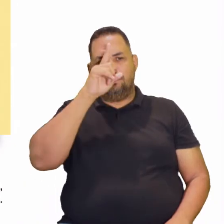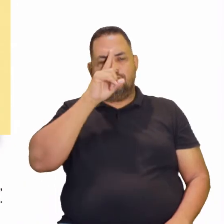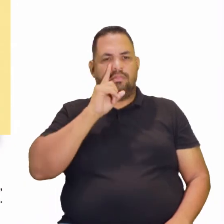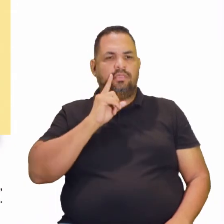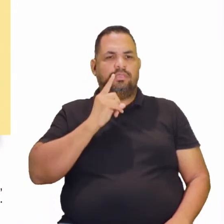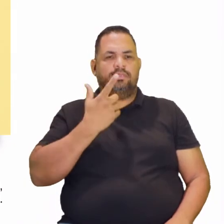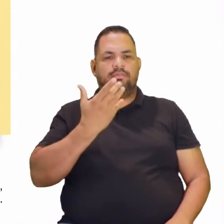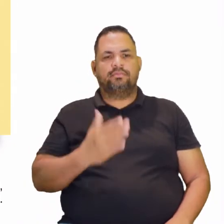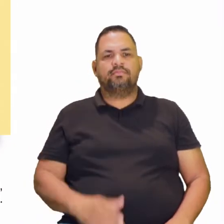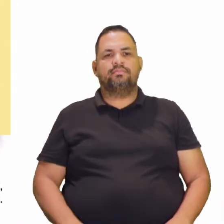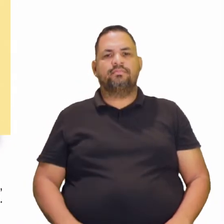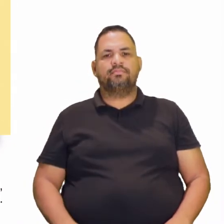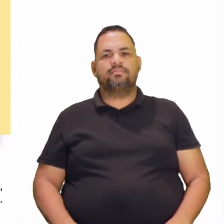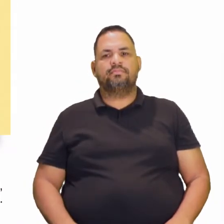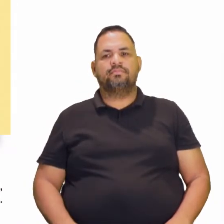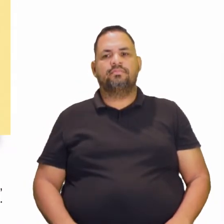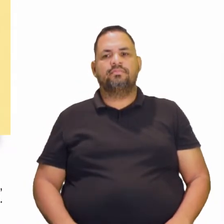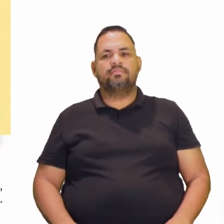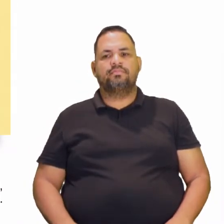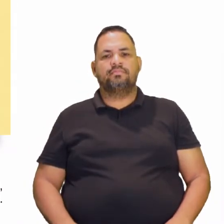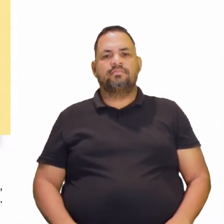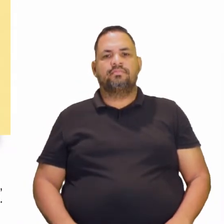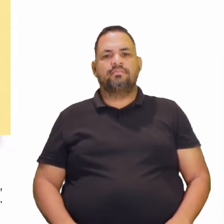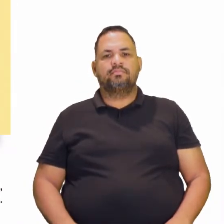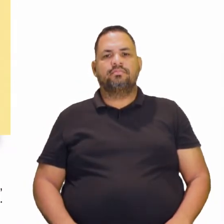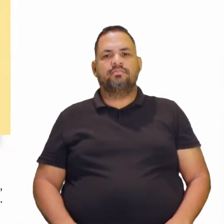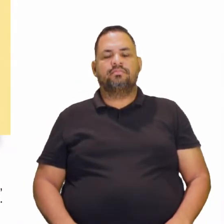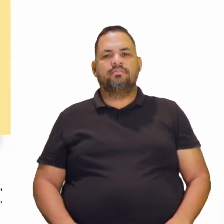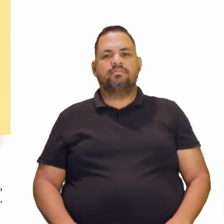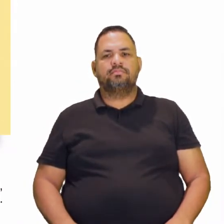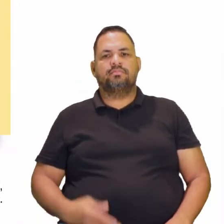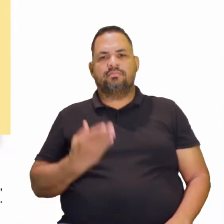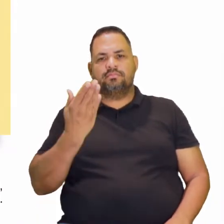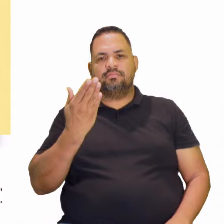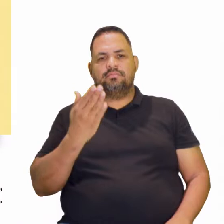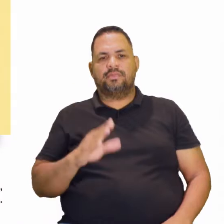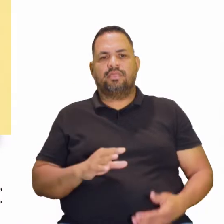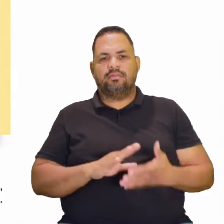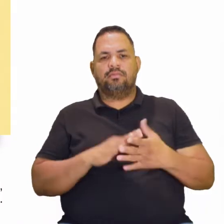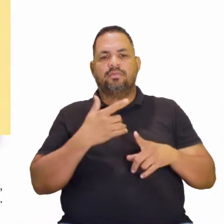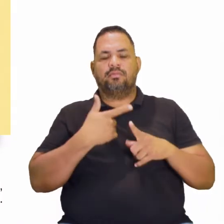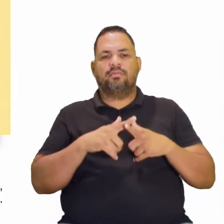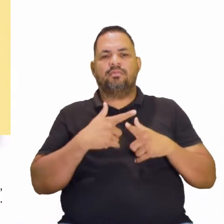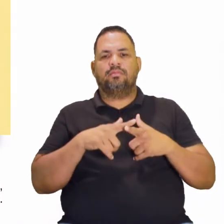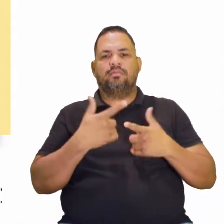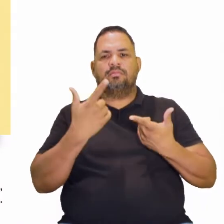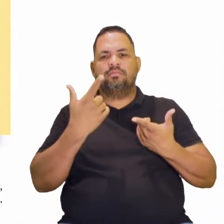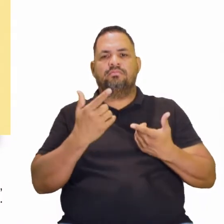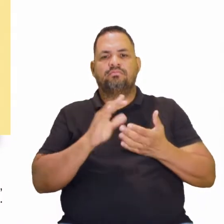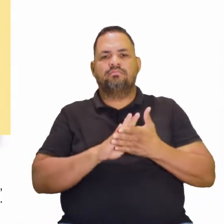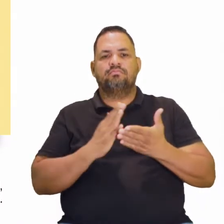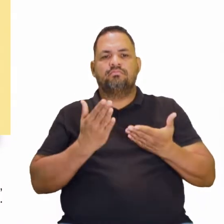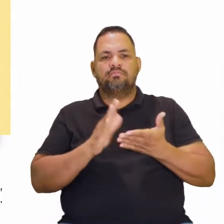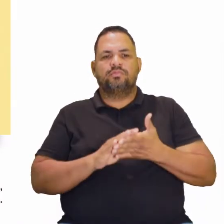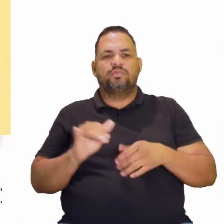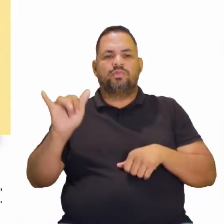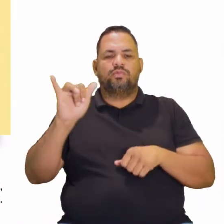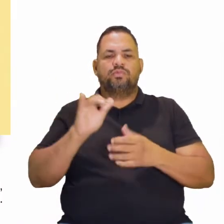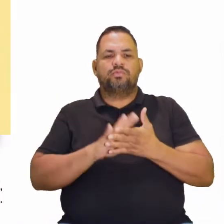aí foi a que gerou a grande polêmica, né? Foi o cerne